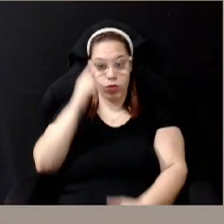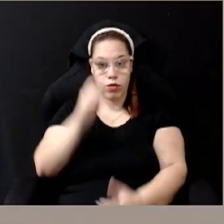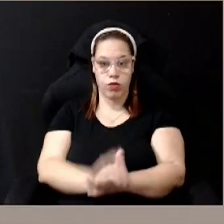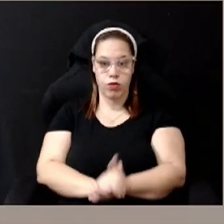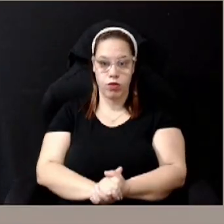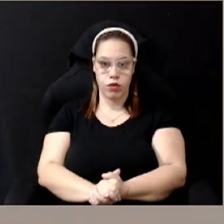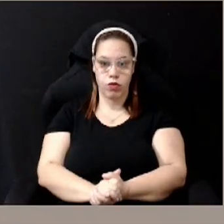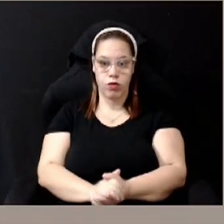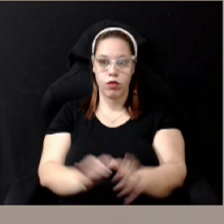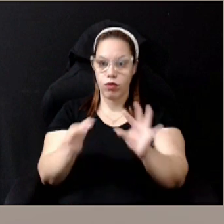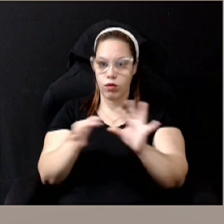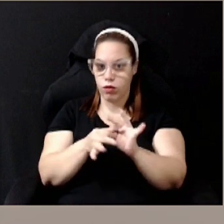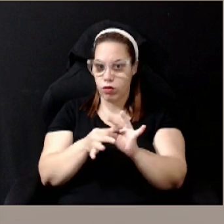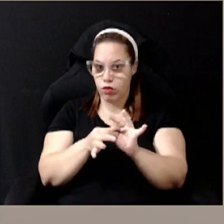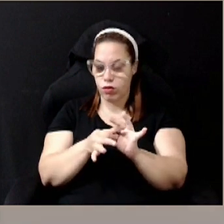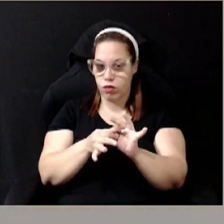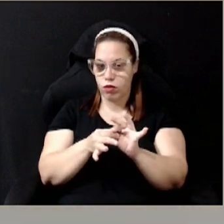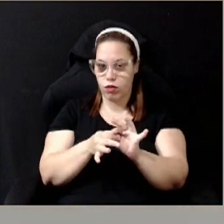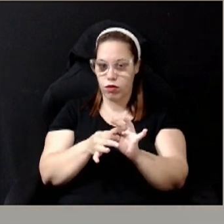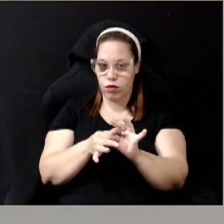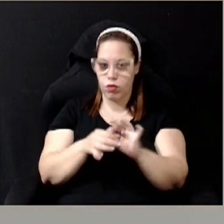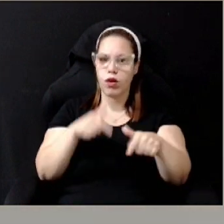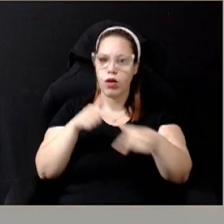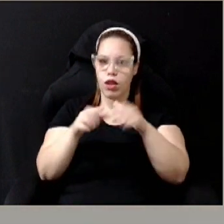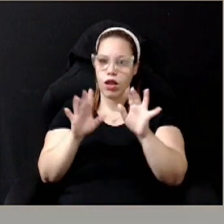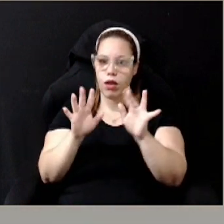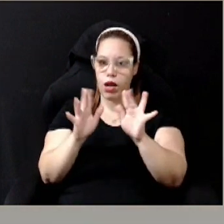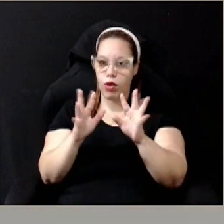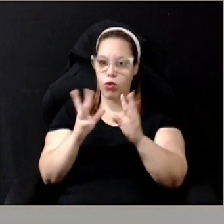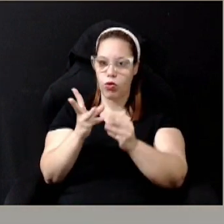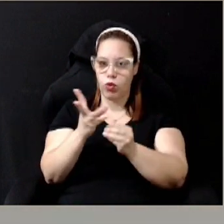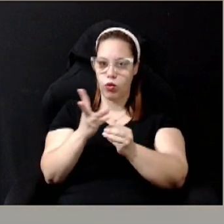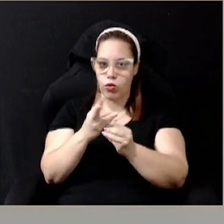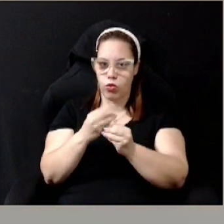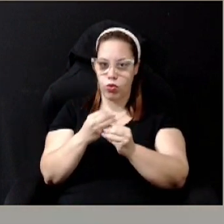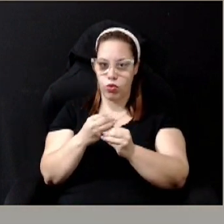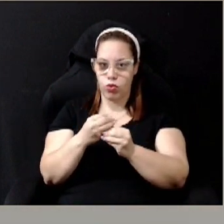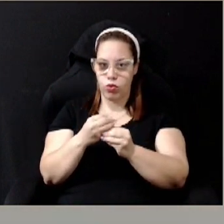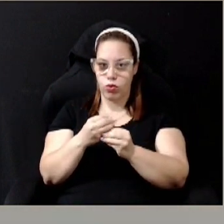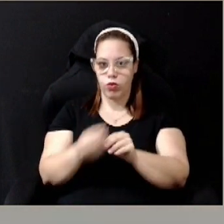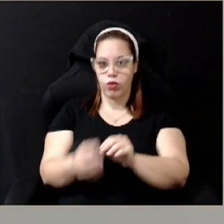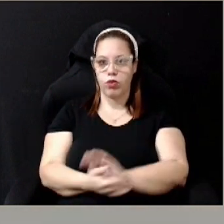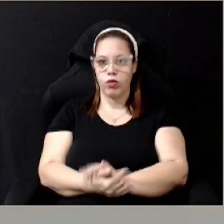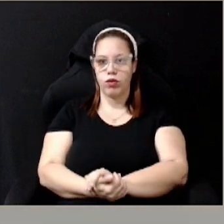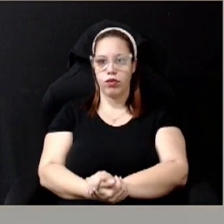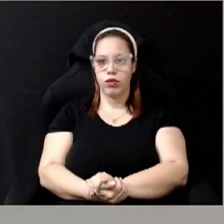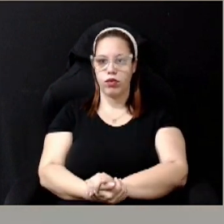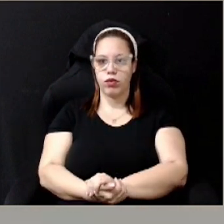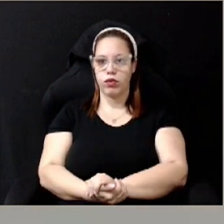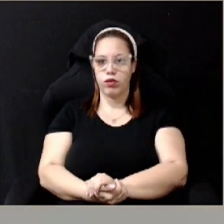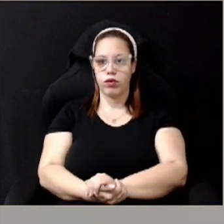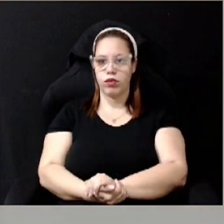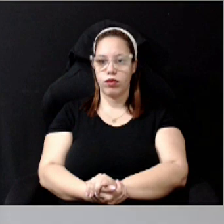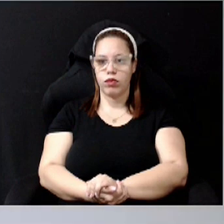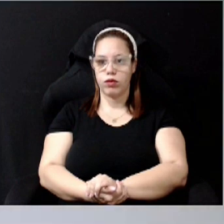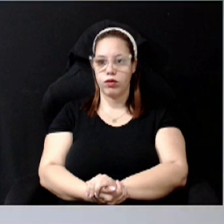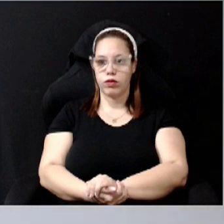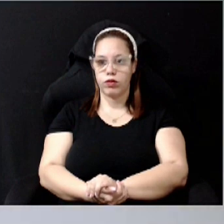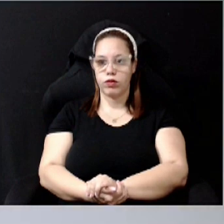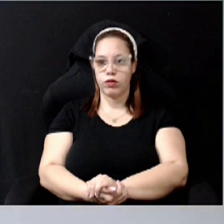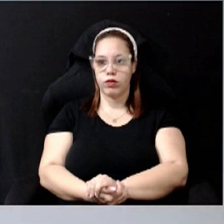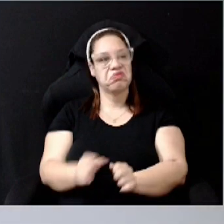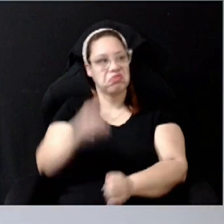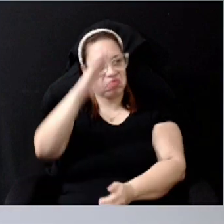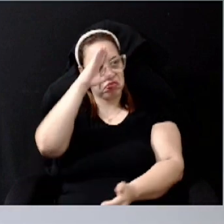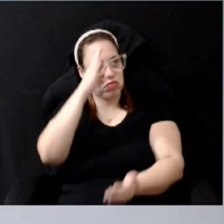vinculado a trabalhos manuais, então eu tenho uma loja lá e isso me mantém. E foi uma das coisas que me fez acreditar que, de